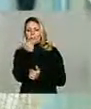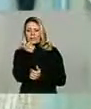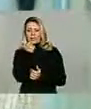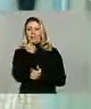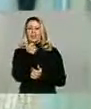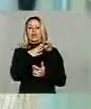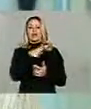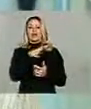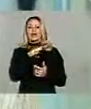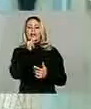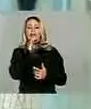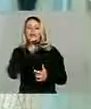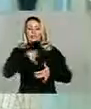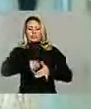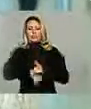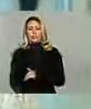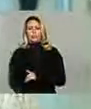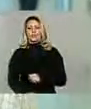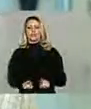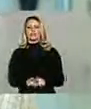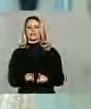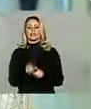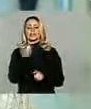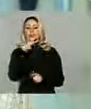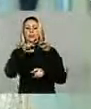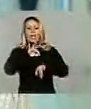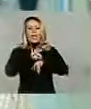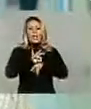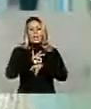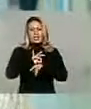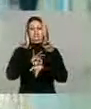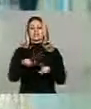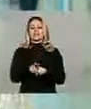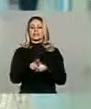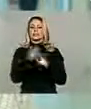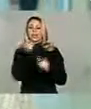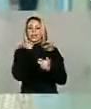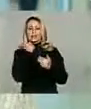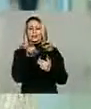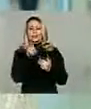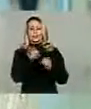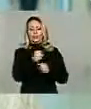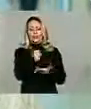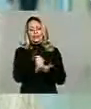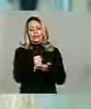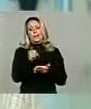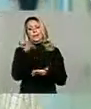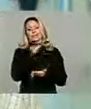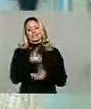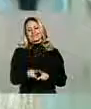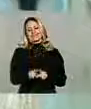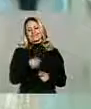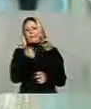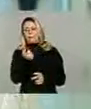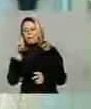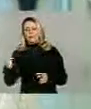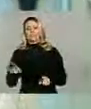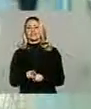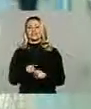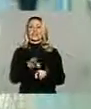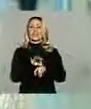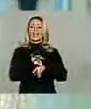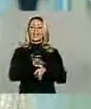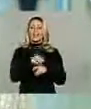cisto contido nas fezes dos gatos ou de alimentos mal cozidos, carnes mal cozidas, ou através